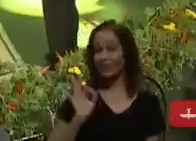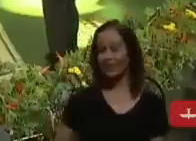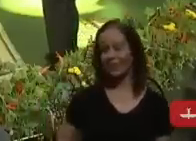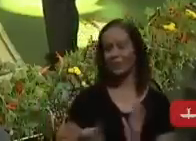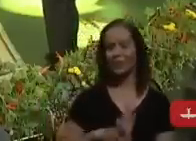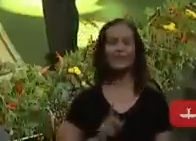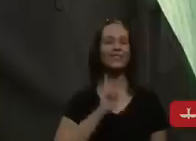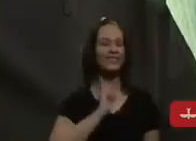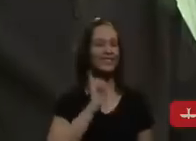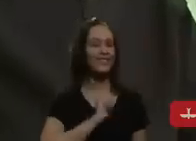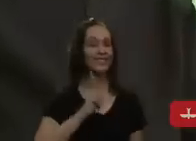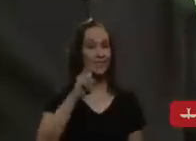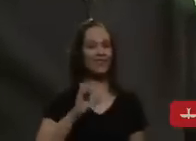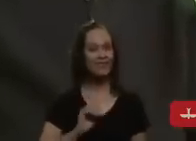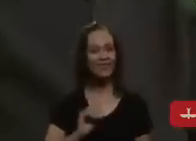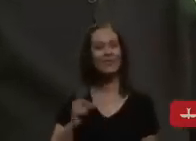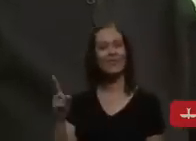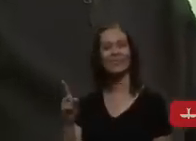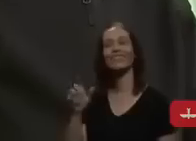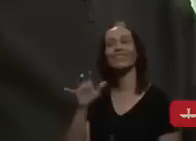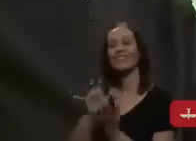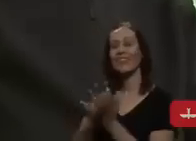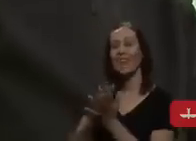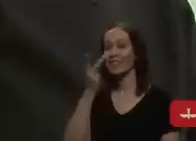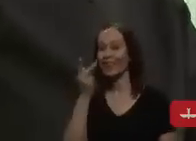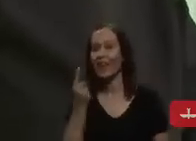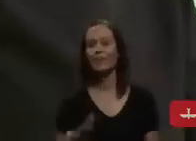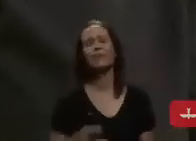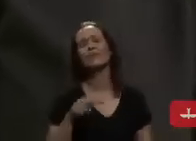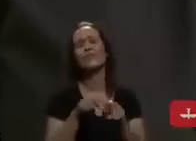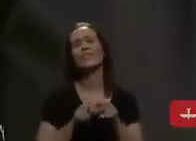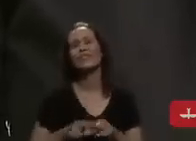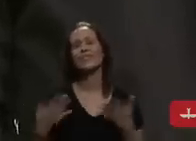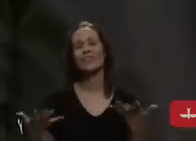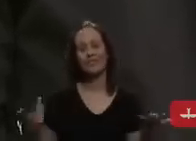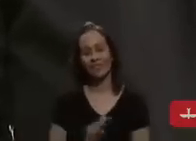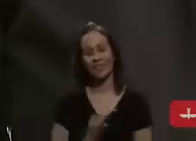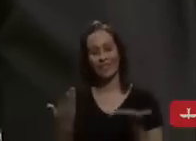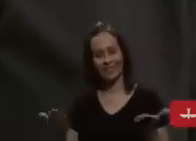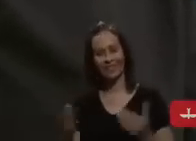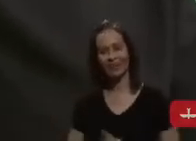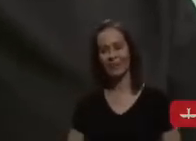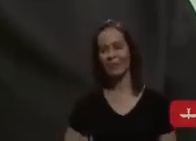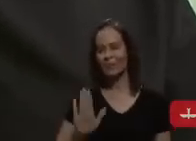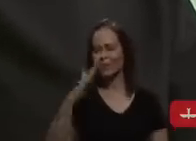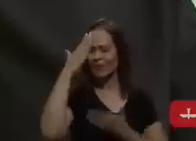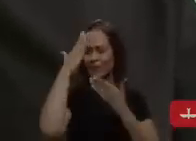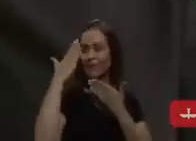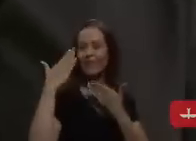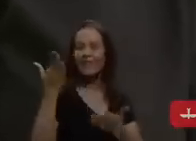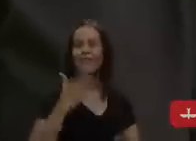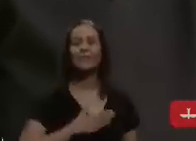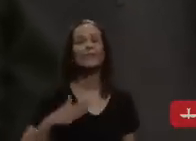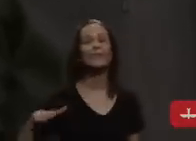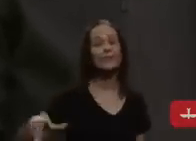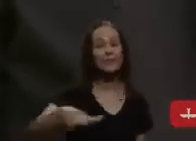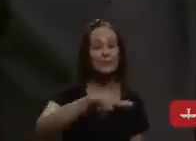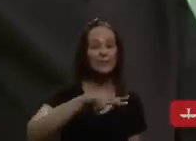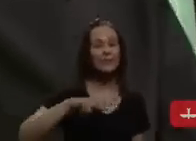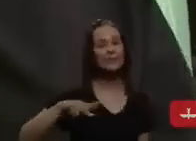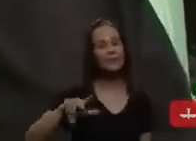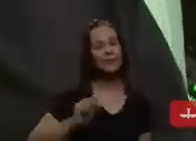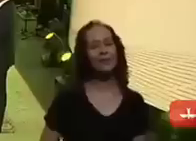é mineiro, 50% é cearense. Por isso que deu tudo isso. Mas muito obrigada pela presença dos meus irmãos, pelo